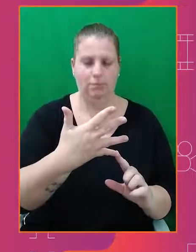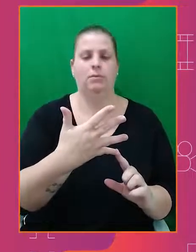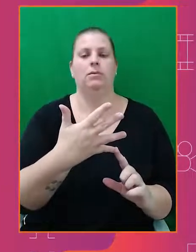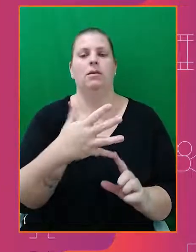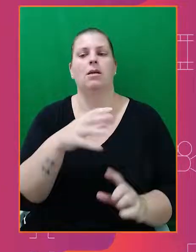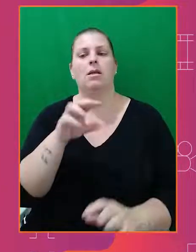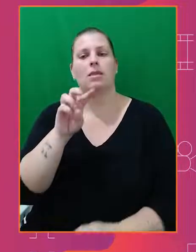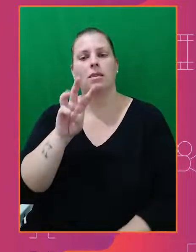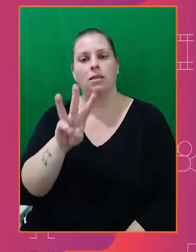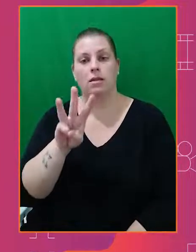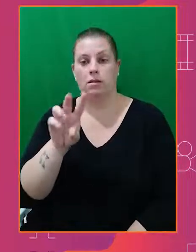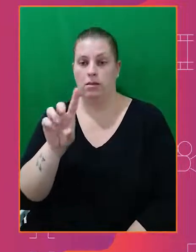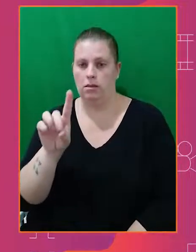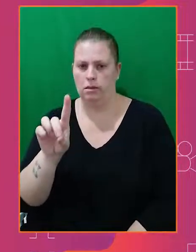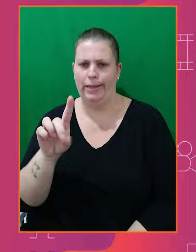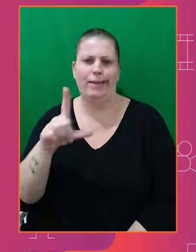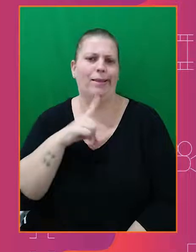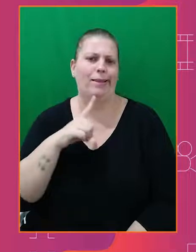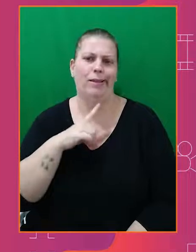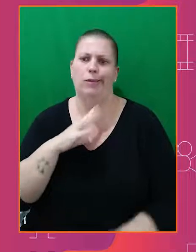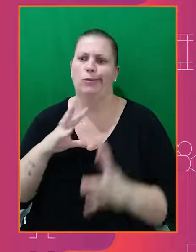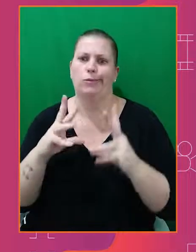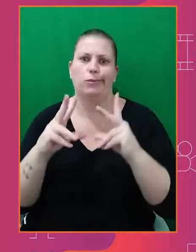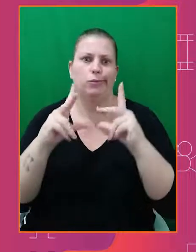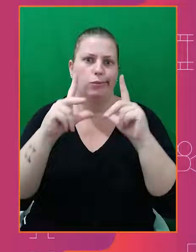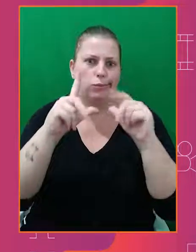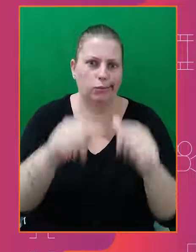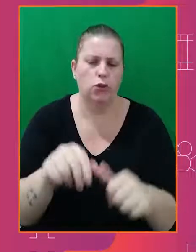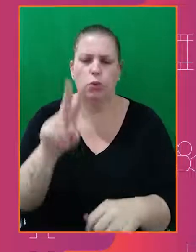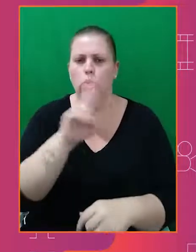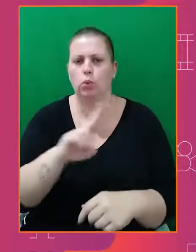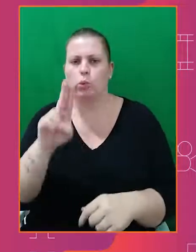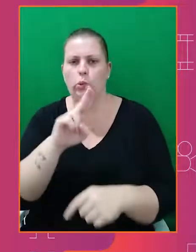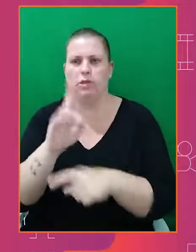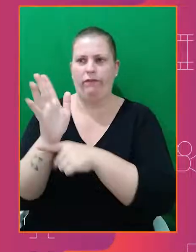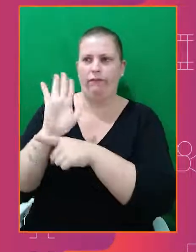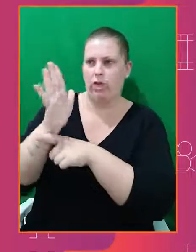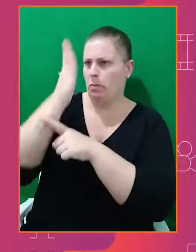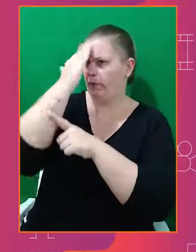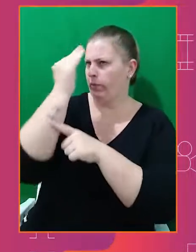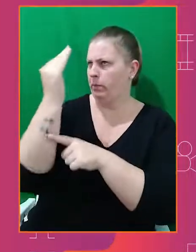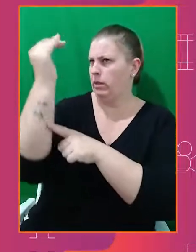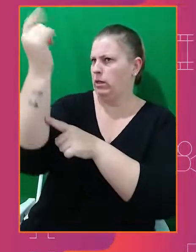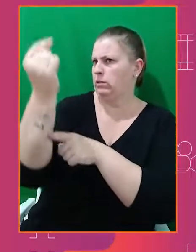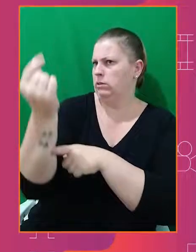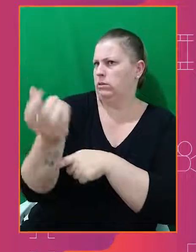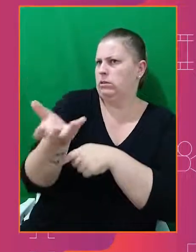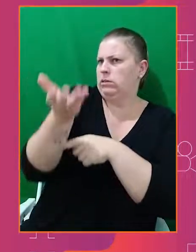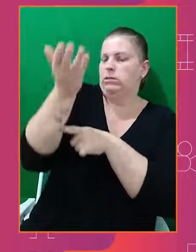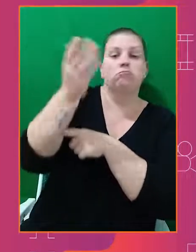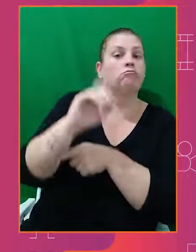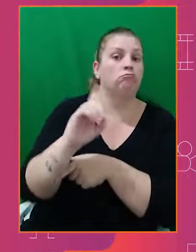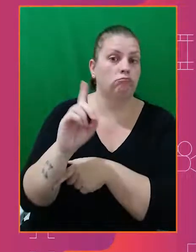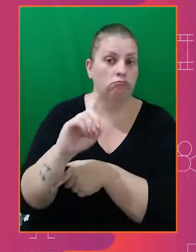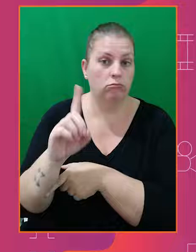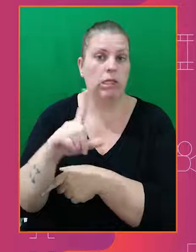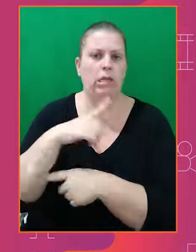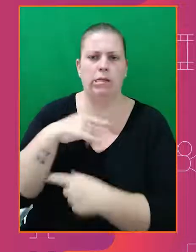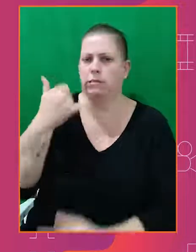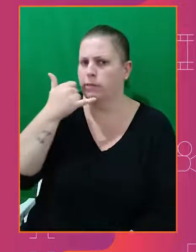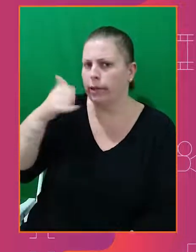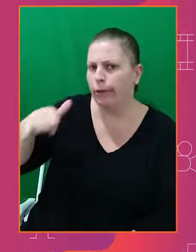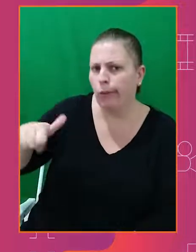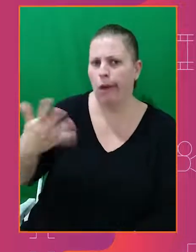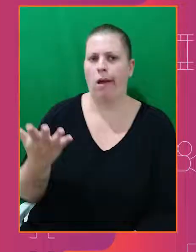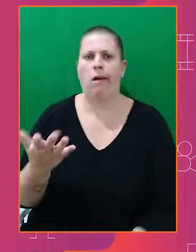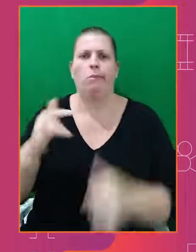animação 3D. A animação 3D está por todo lado e hoje ela não é apenas usada em grandes filmes com grandes orçamentos. Ela está em